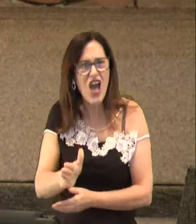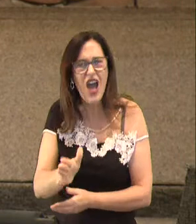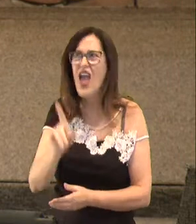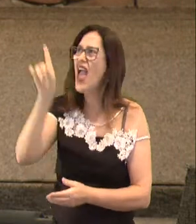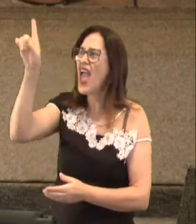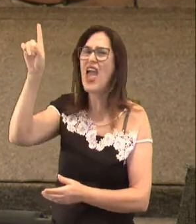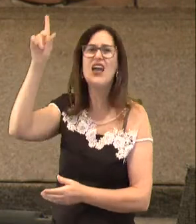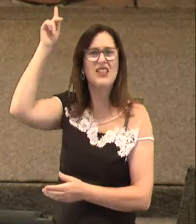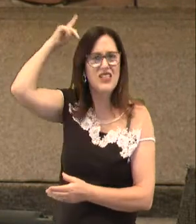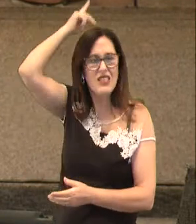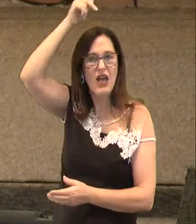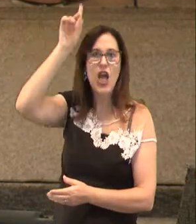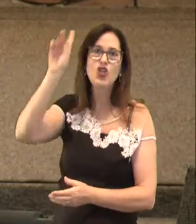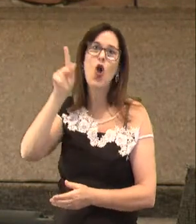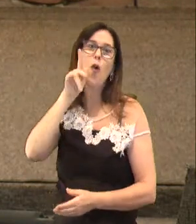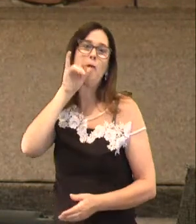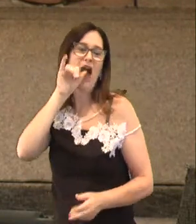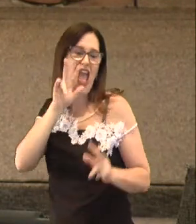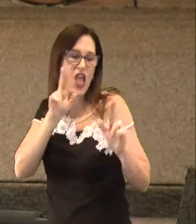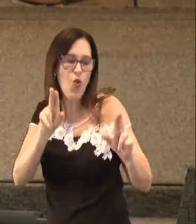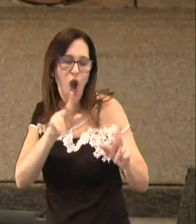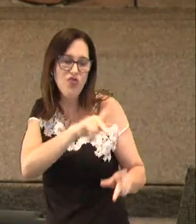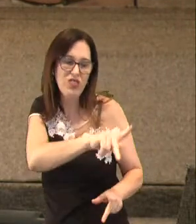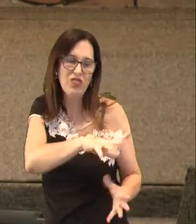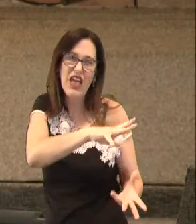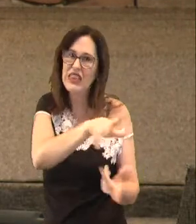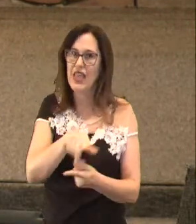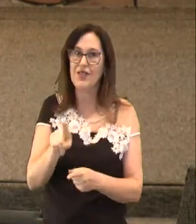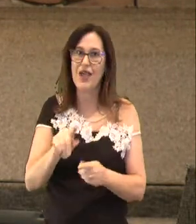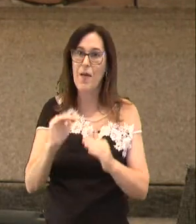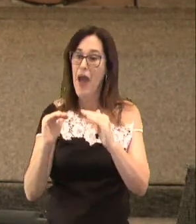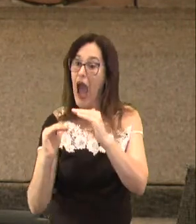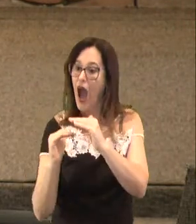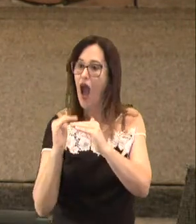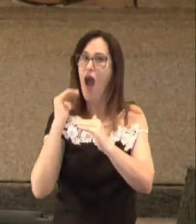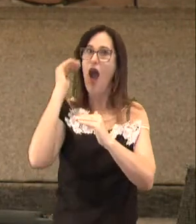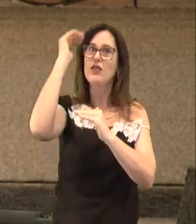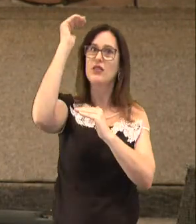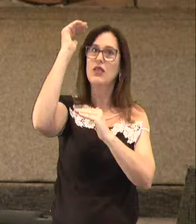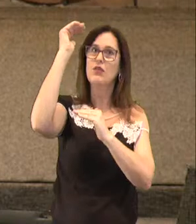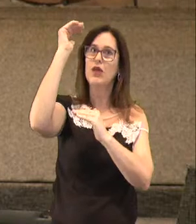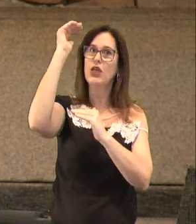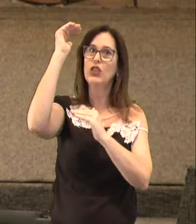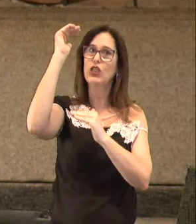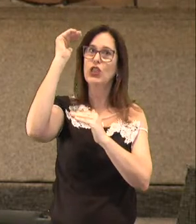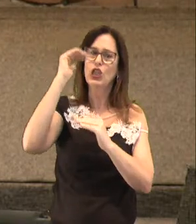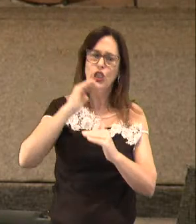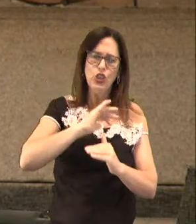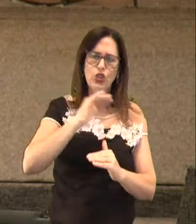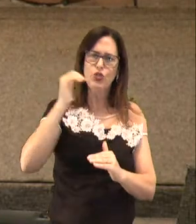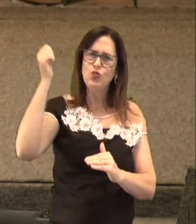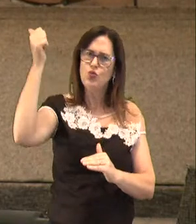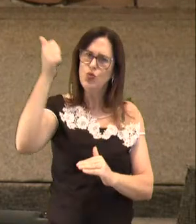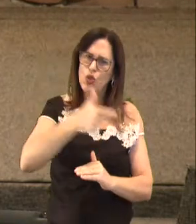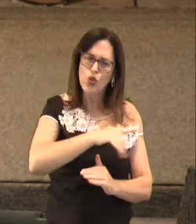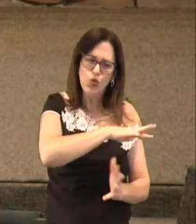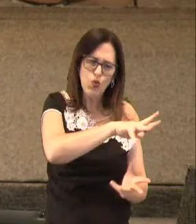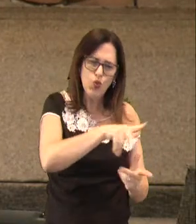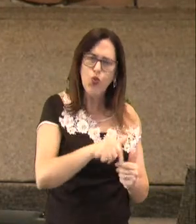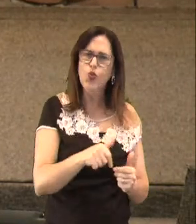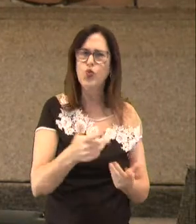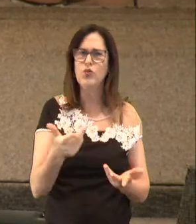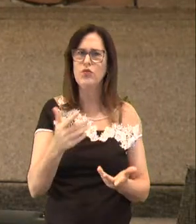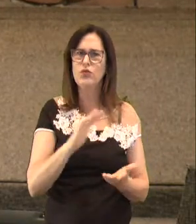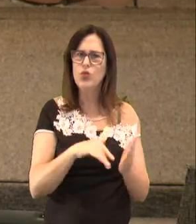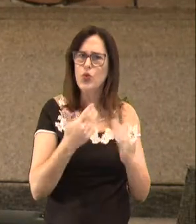é apenas o Pai terreno, mas é um Pai acima de tudo, de todos. É o Pai eterno, é um